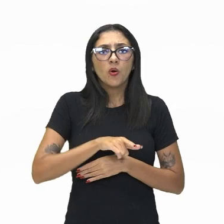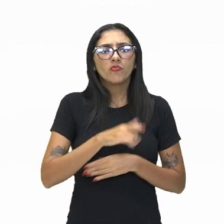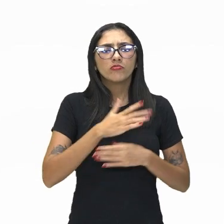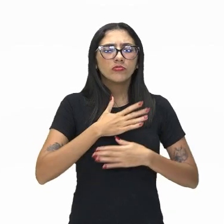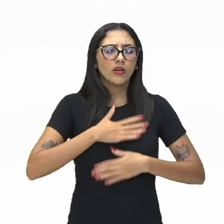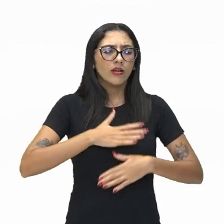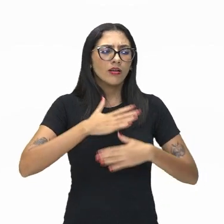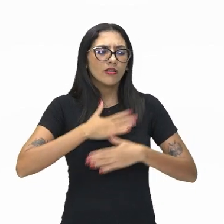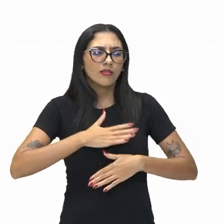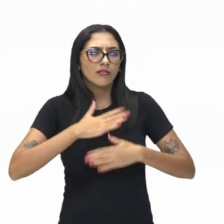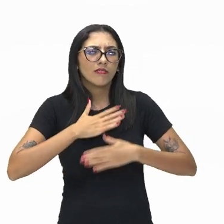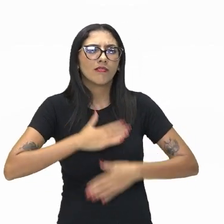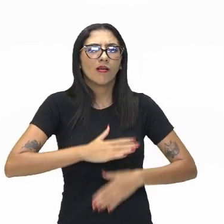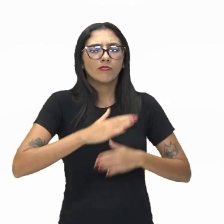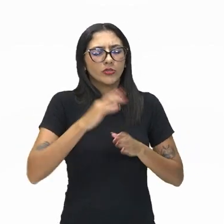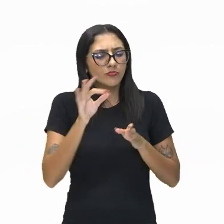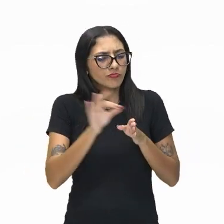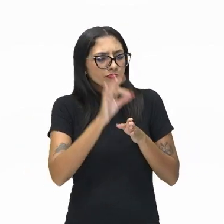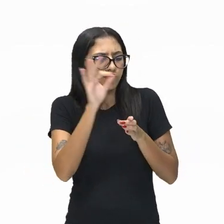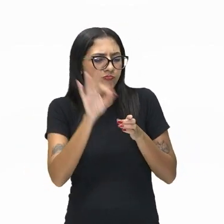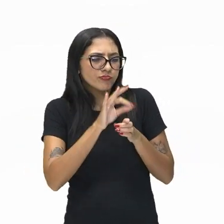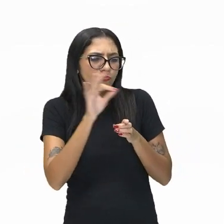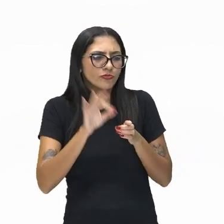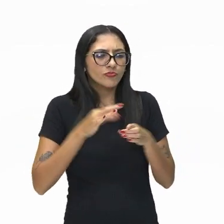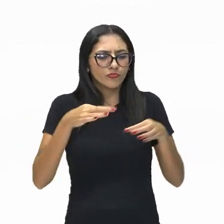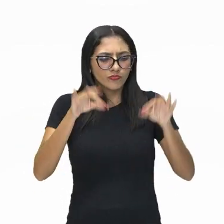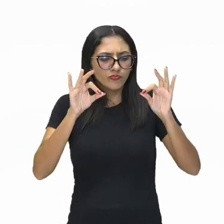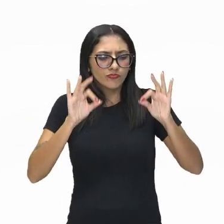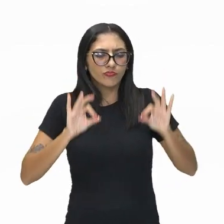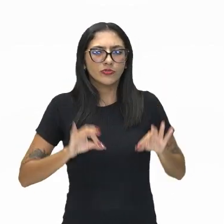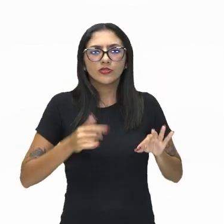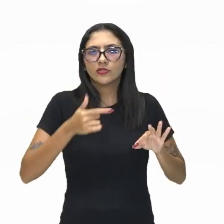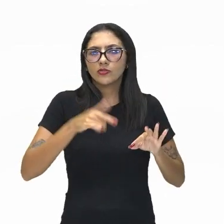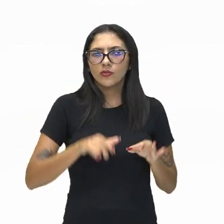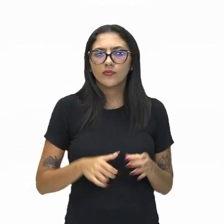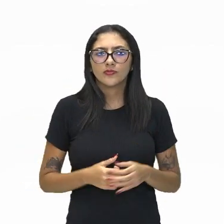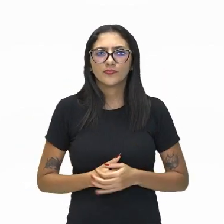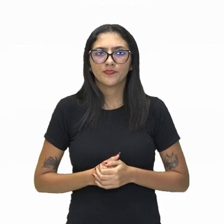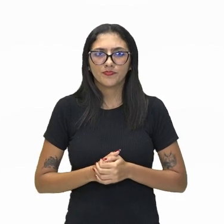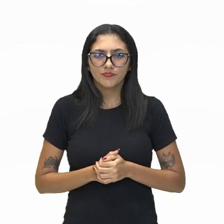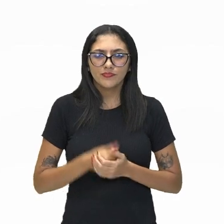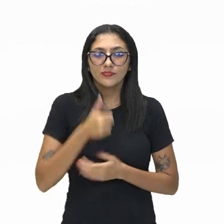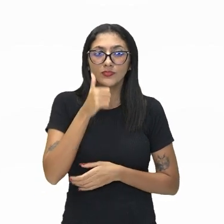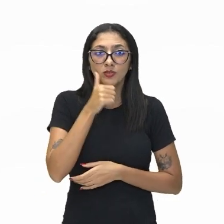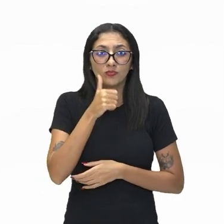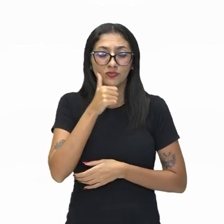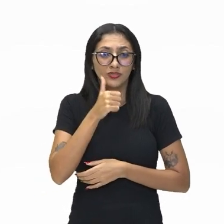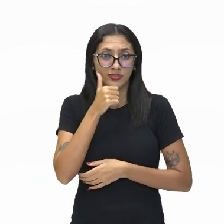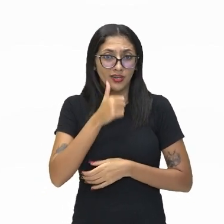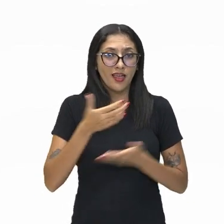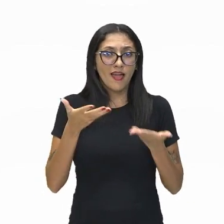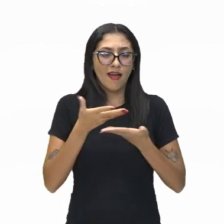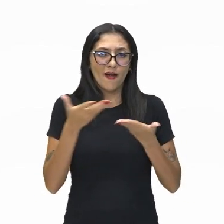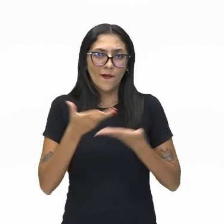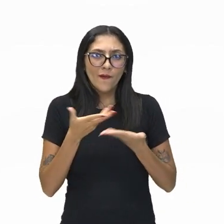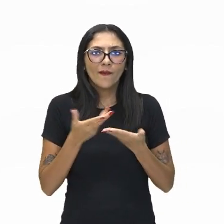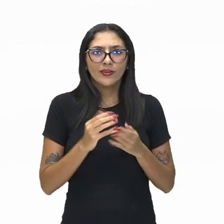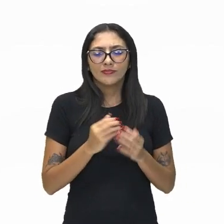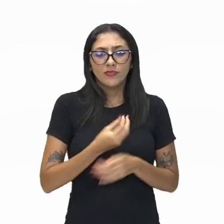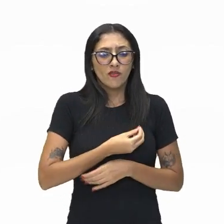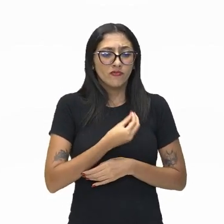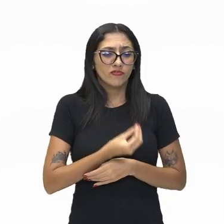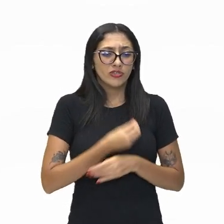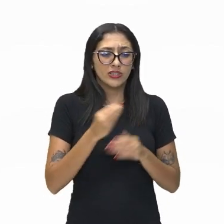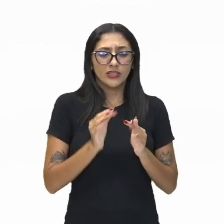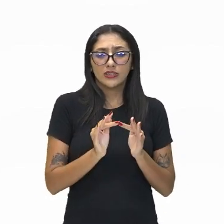fios, delicado traço de luz que a manhã repetiu na linha do horizonte. A moça novamente vê-se em sua pequena casa, tecendo a